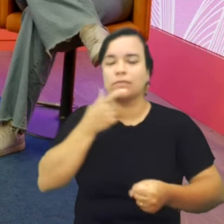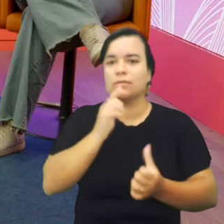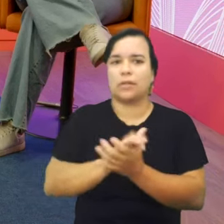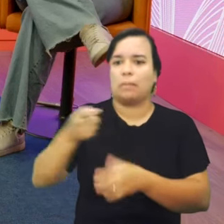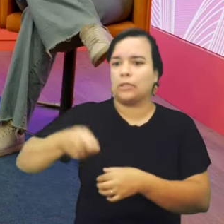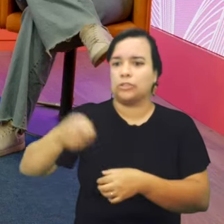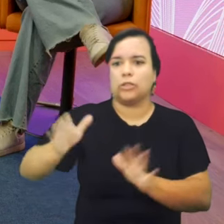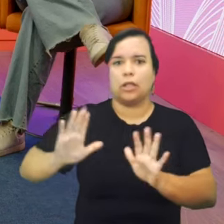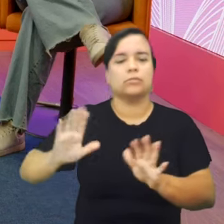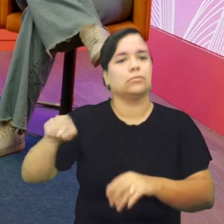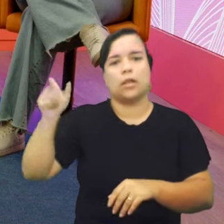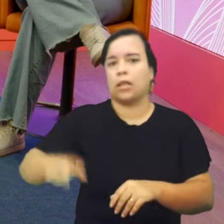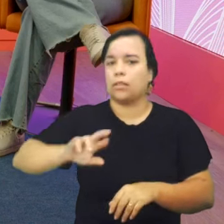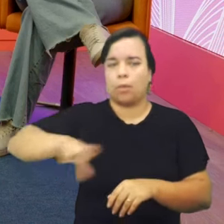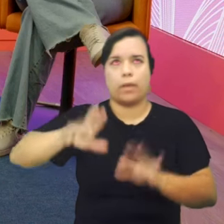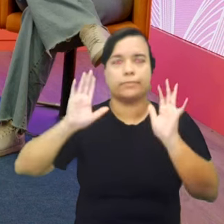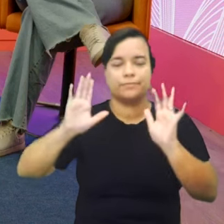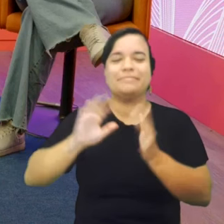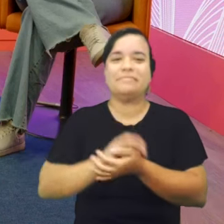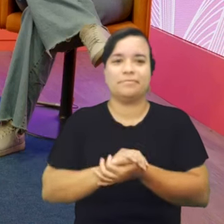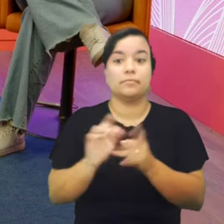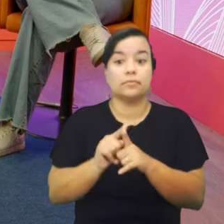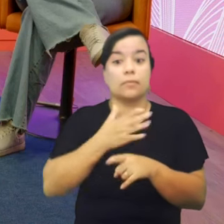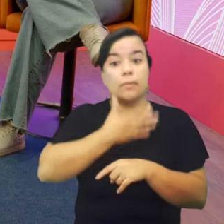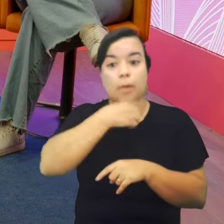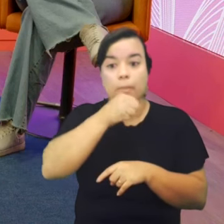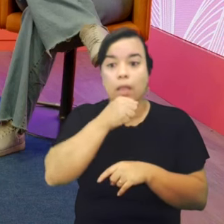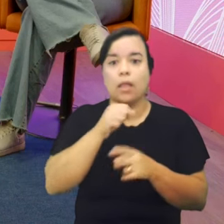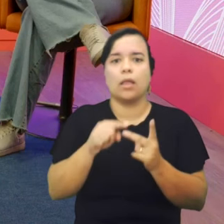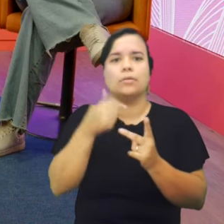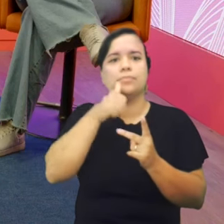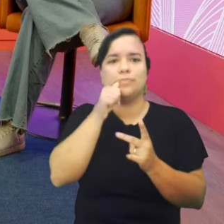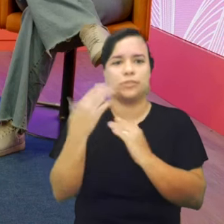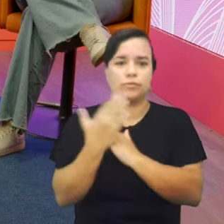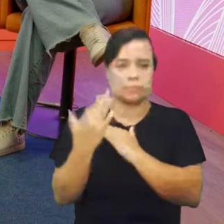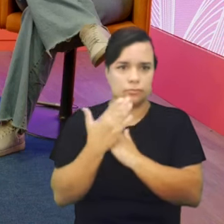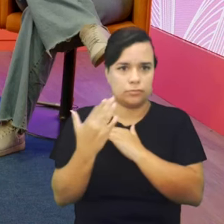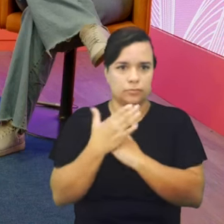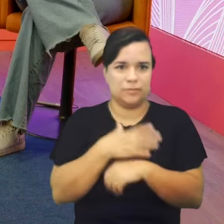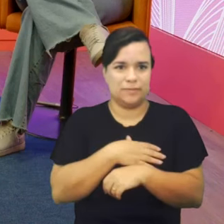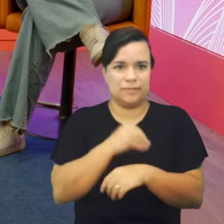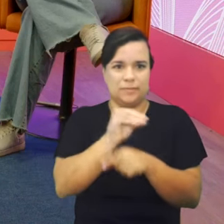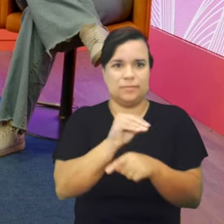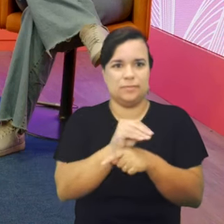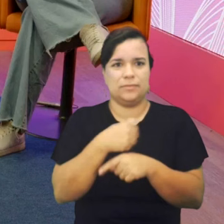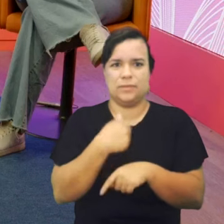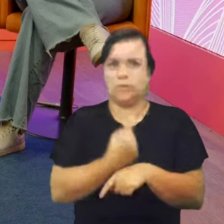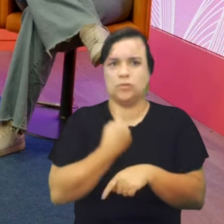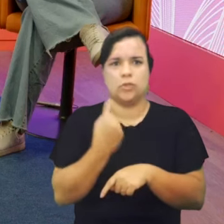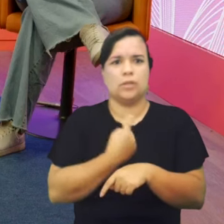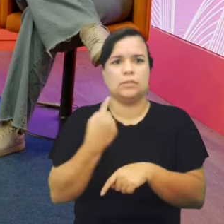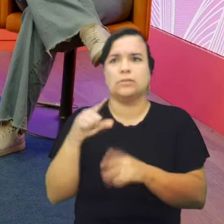relação. Então, foi super tranquilo. Depois tem meus pais, minha mãe dava força com a minha filha, e eu não empreendo sozinha. Você estava dizendo aqui, eu tinha que